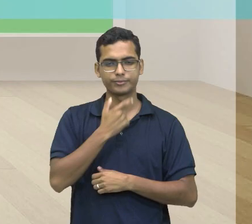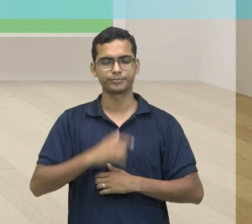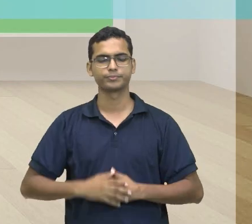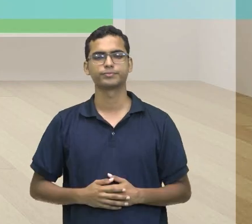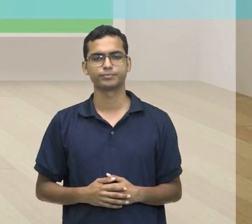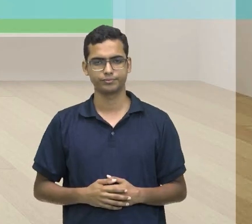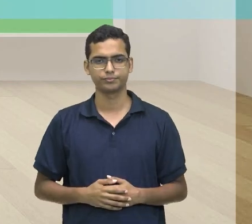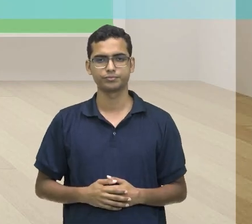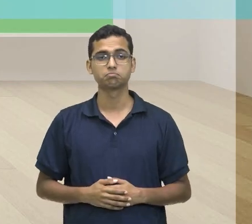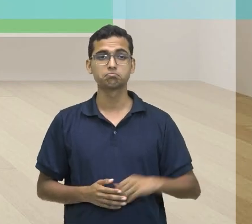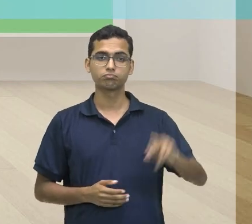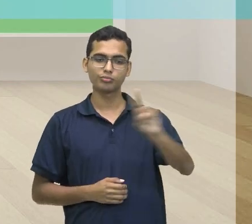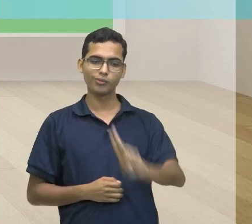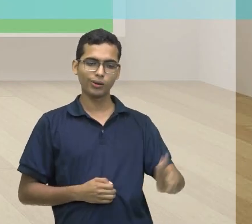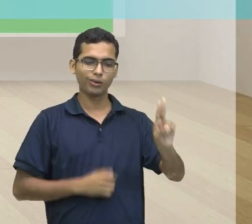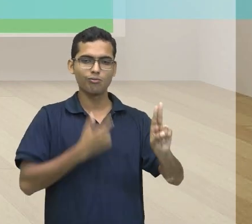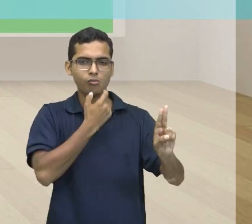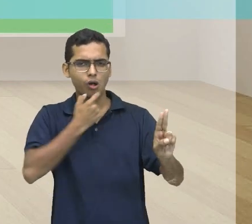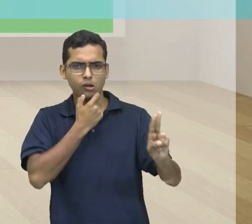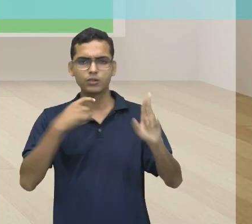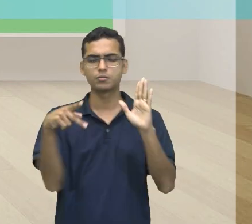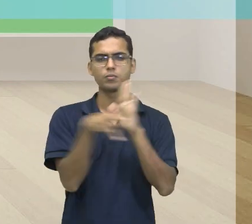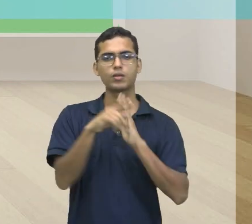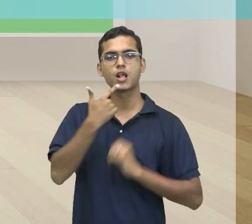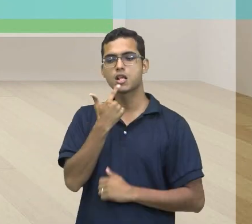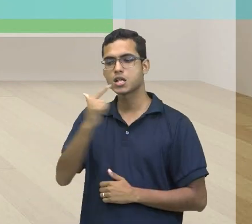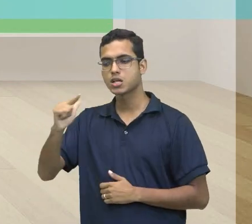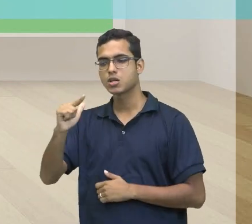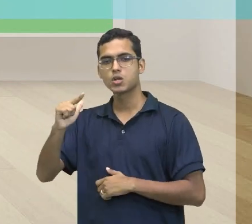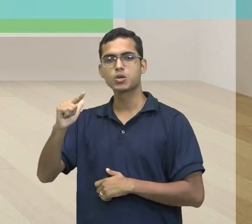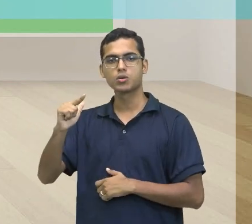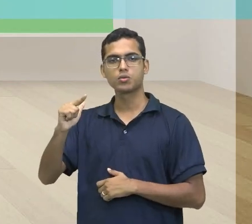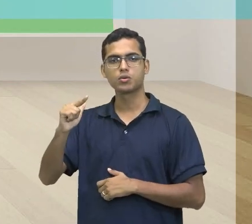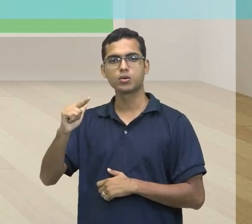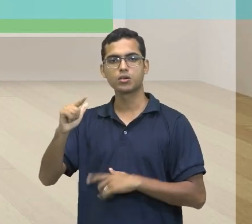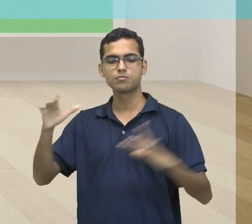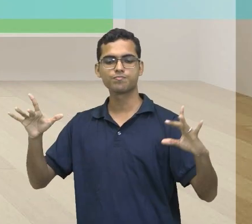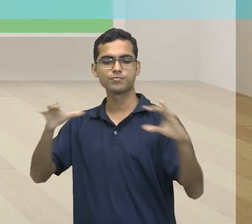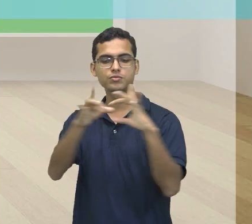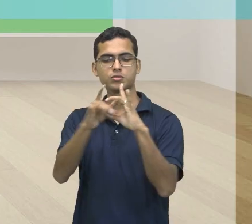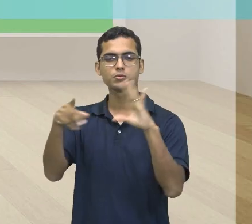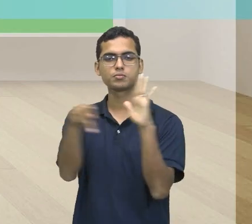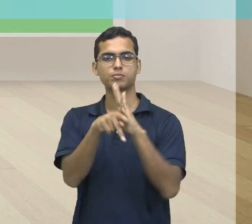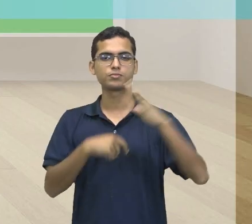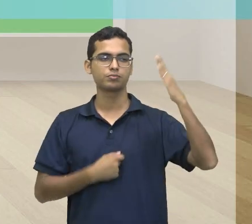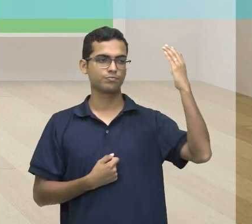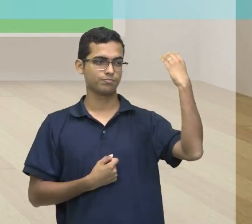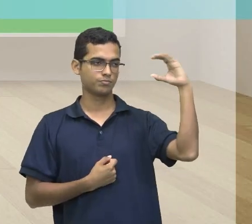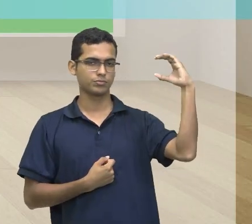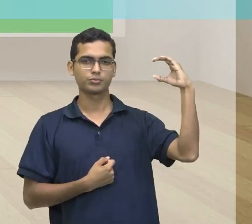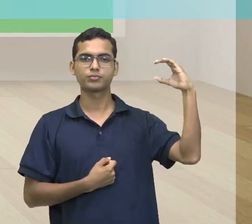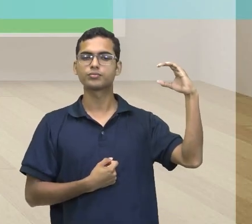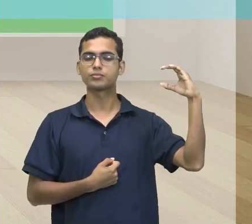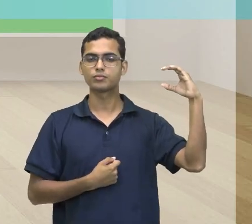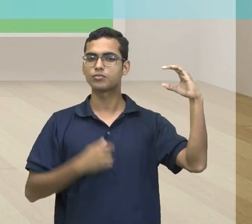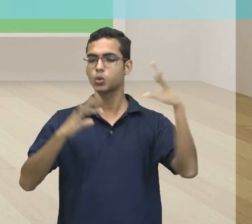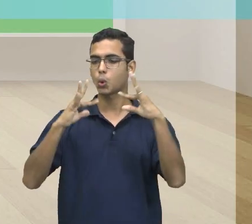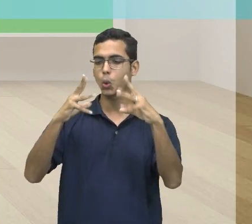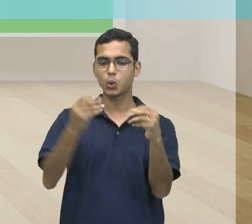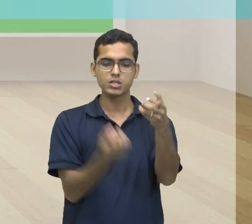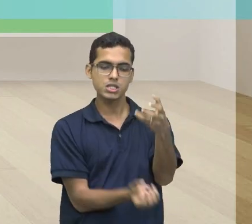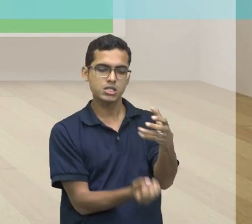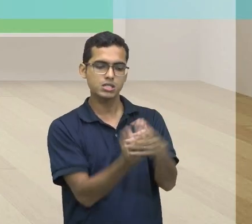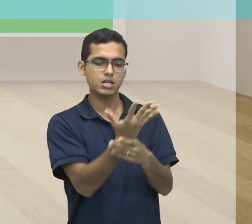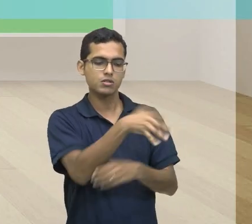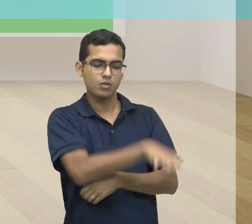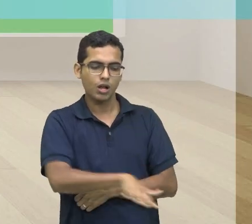inglesa como língua da ciência. Tudo que é produzido de conhecimento, ela é produzido e